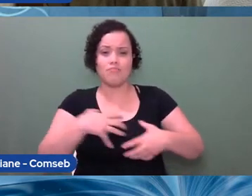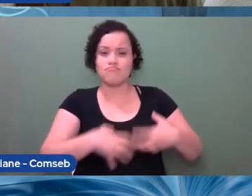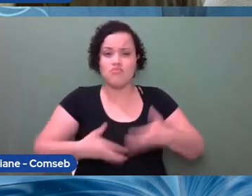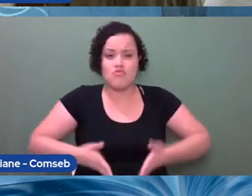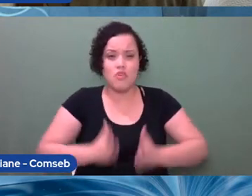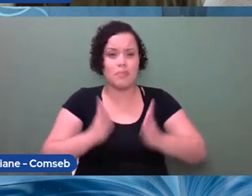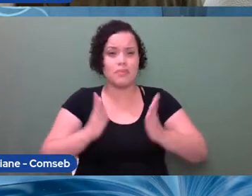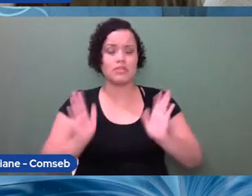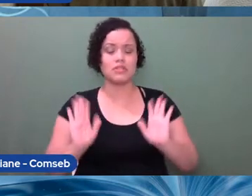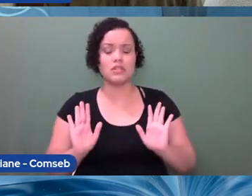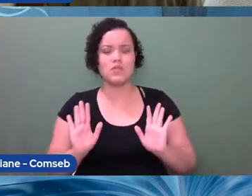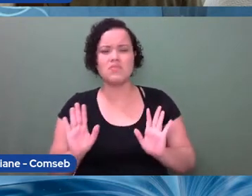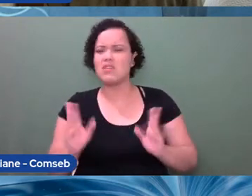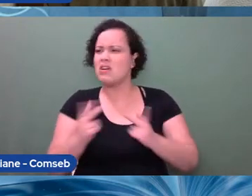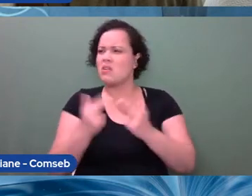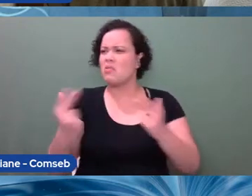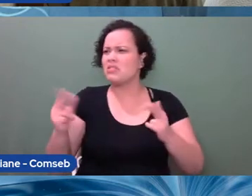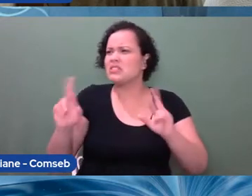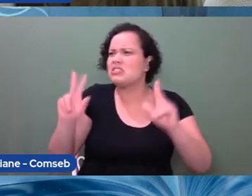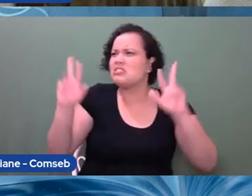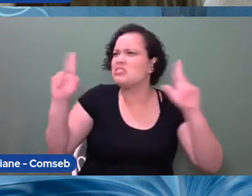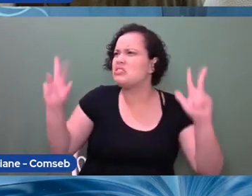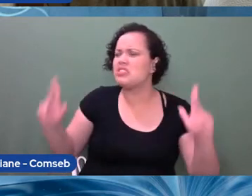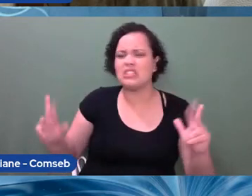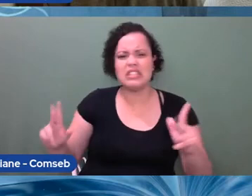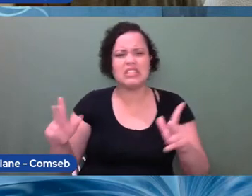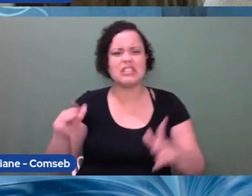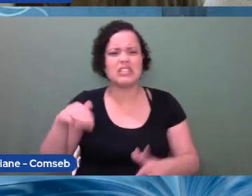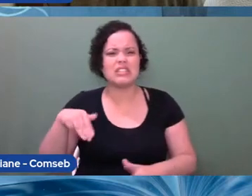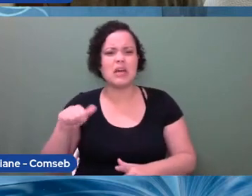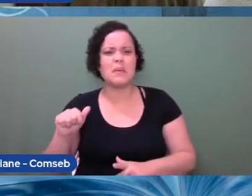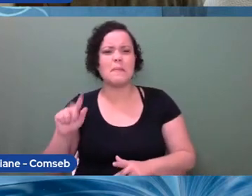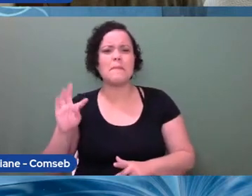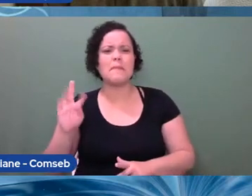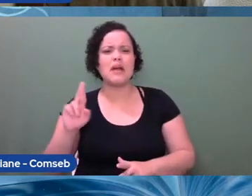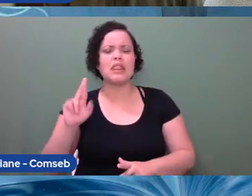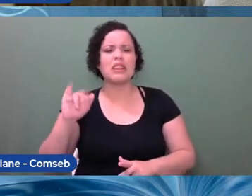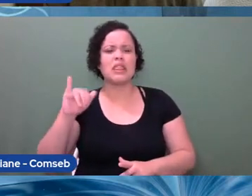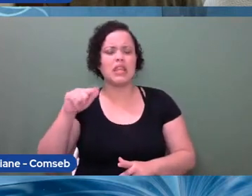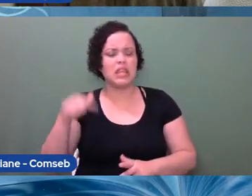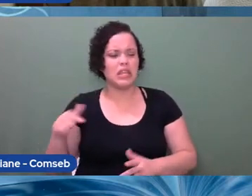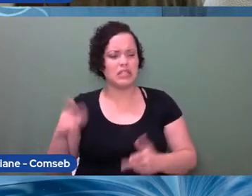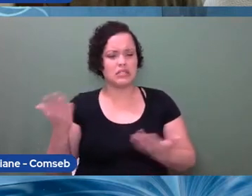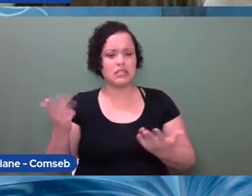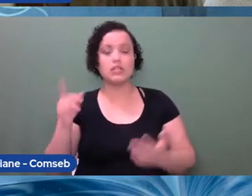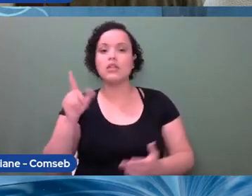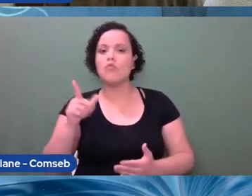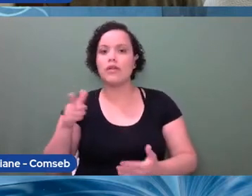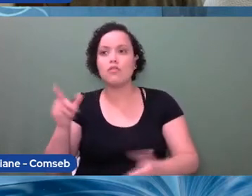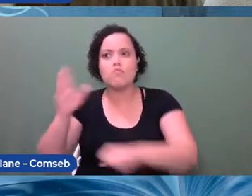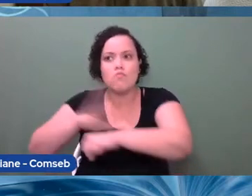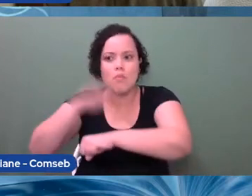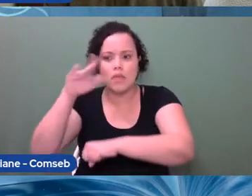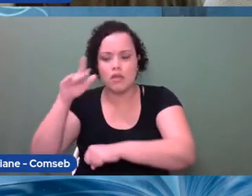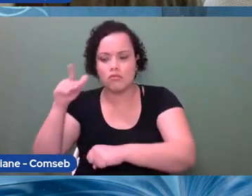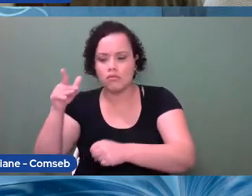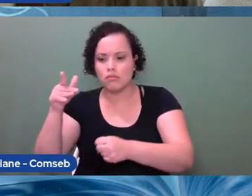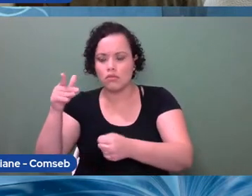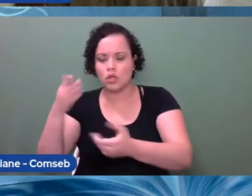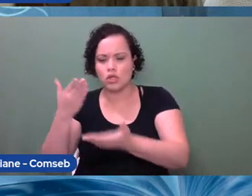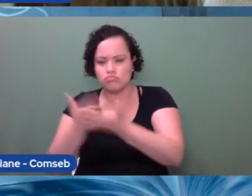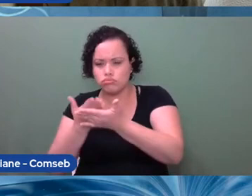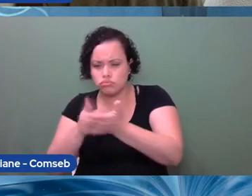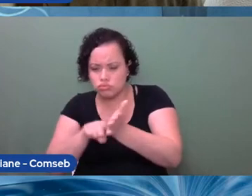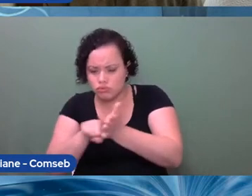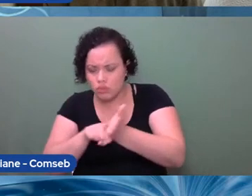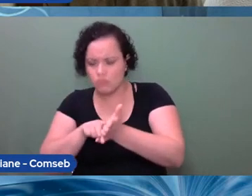matéria, da matriz de onde provém. Então, em determinado momento, eles vão se dar conta